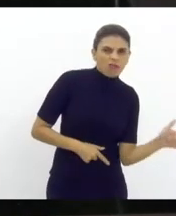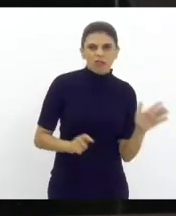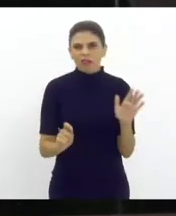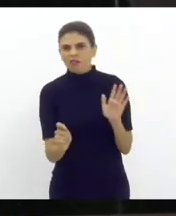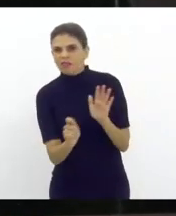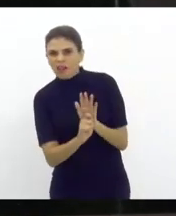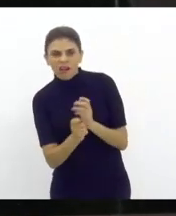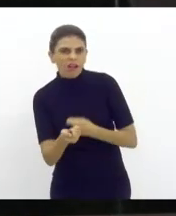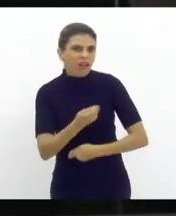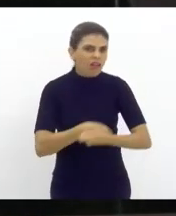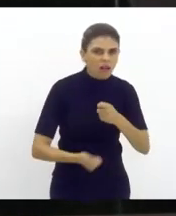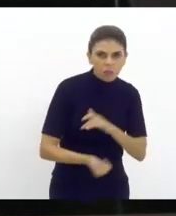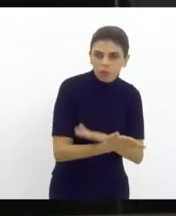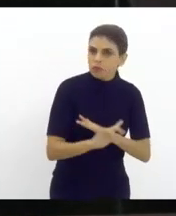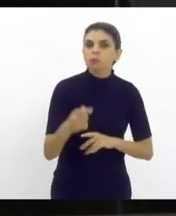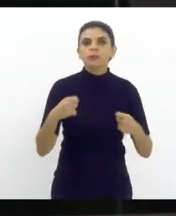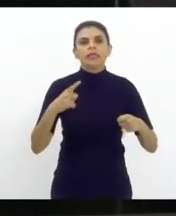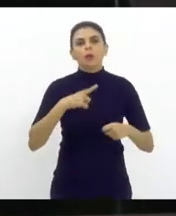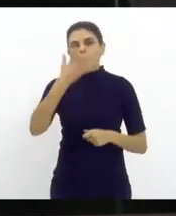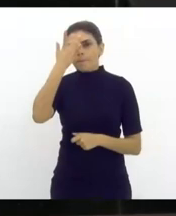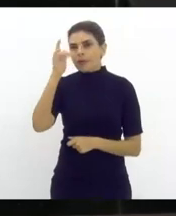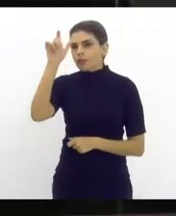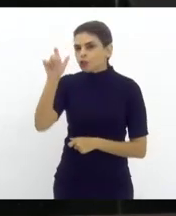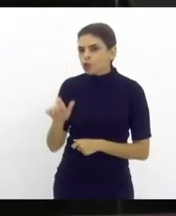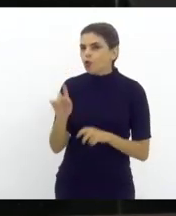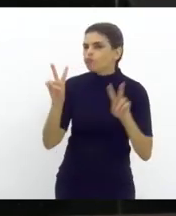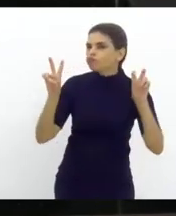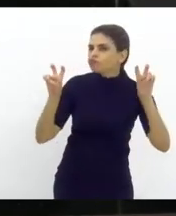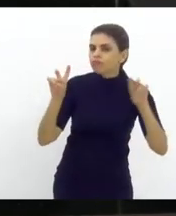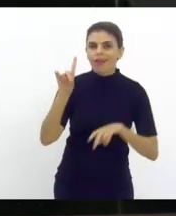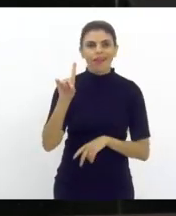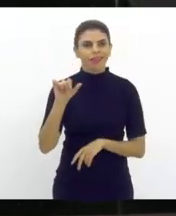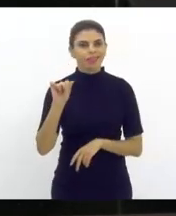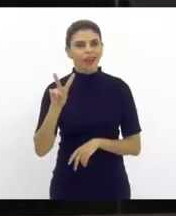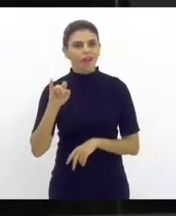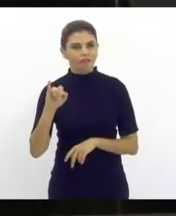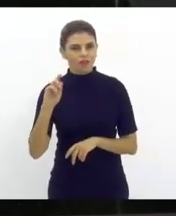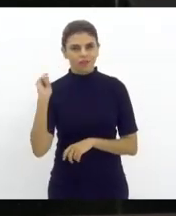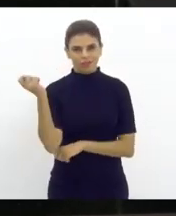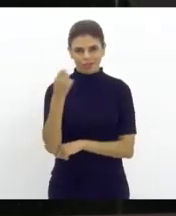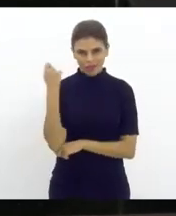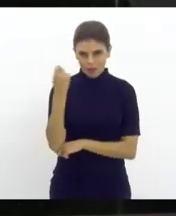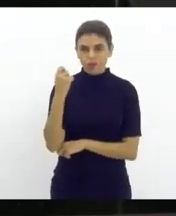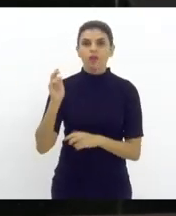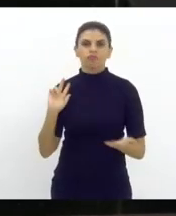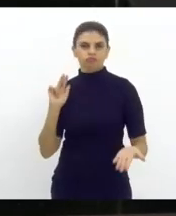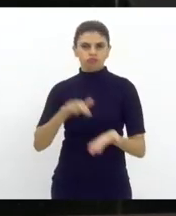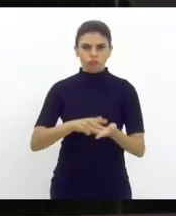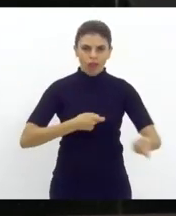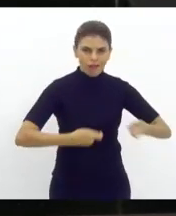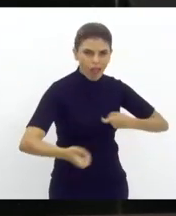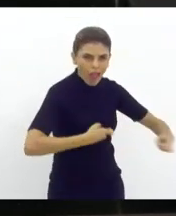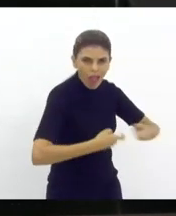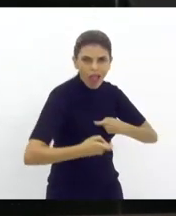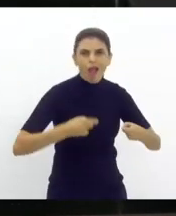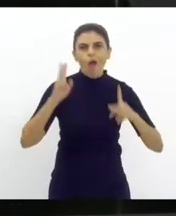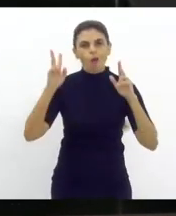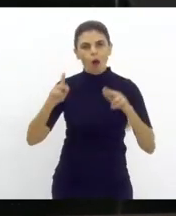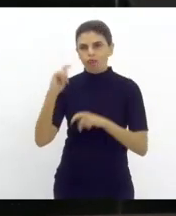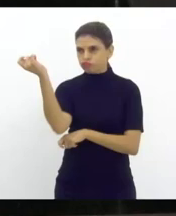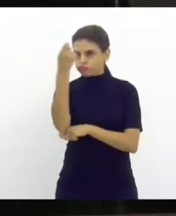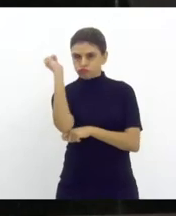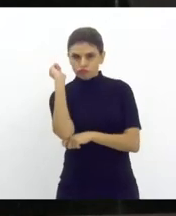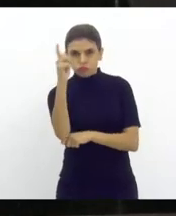Davi tem que ter um Davi para que tenha coragem para guerra porque muitos ficam por trás calado